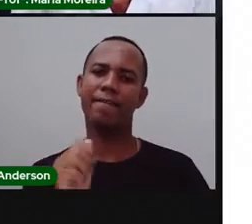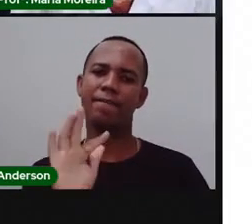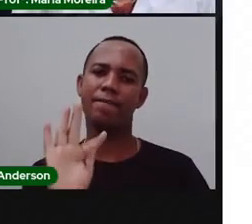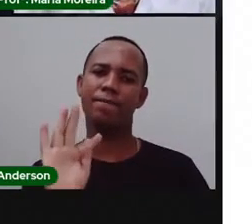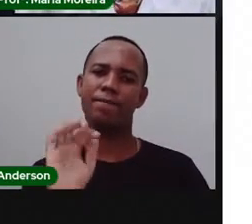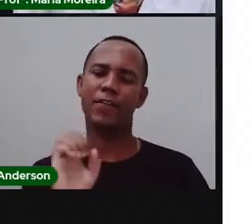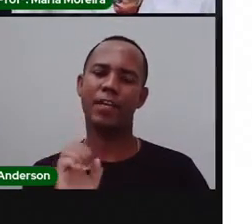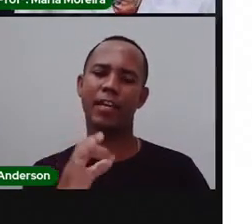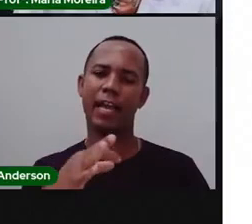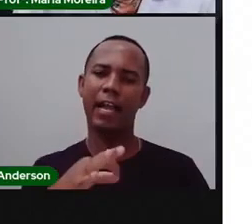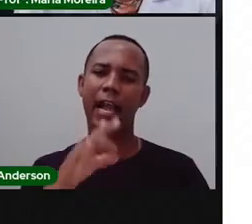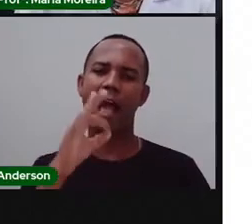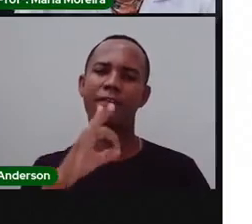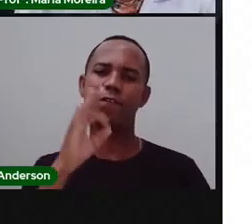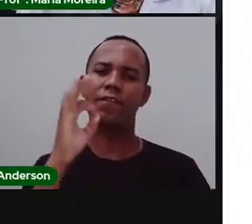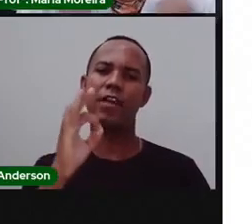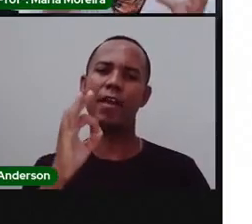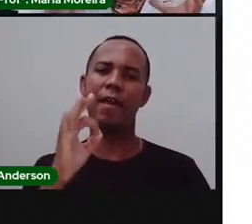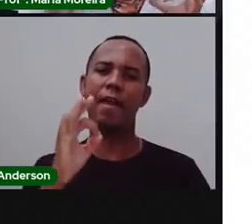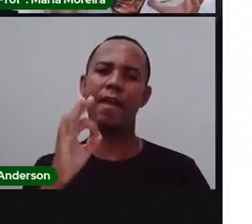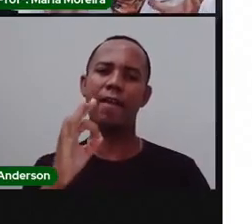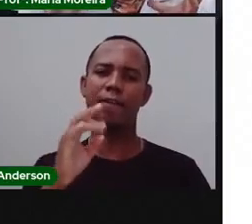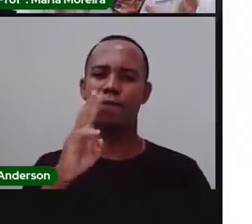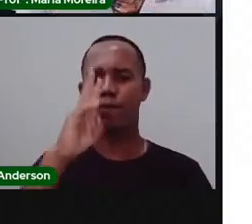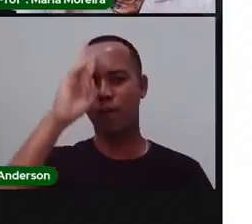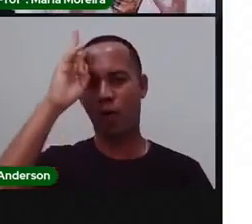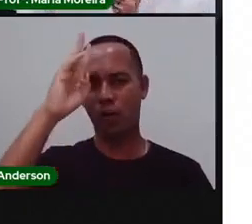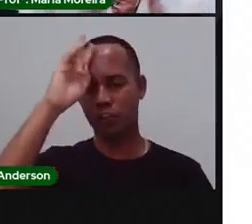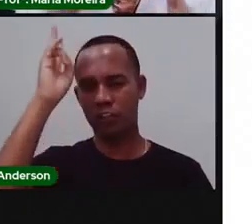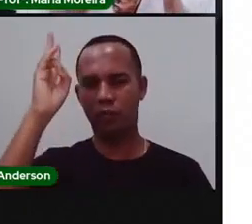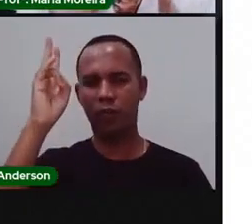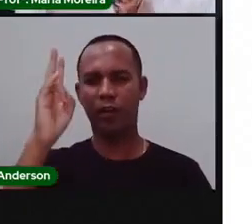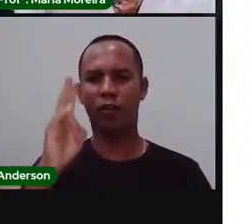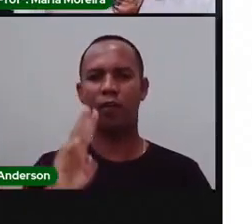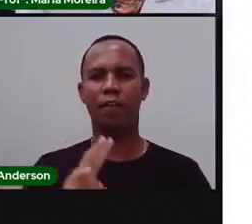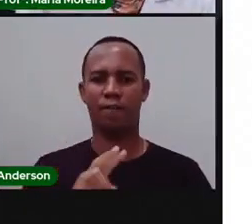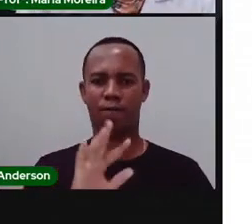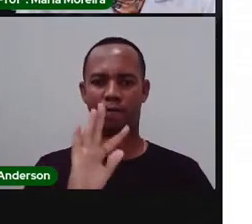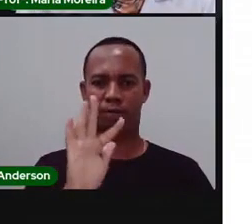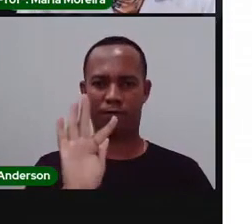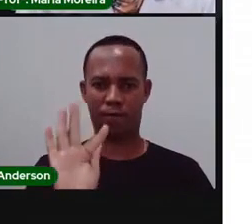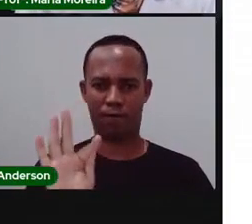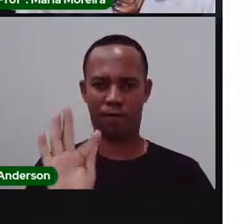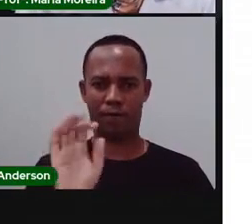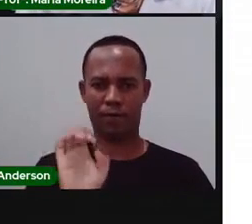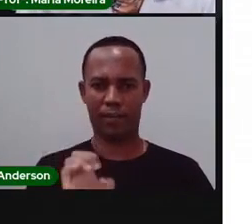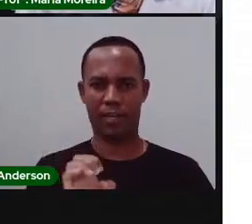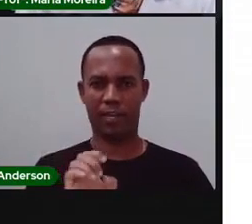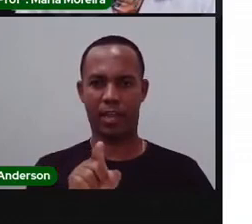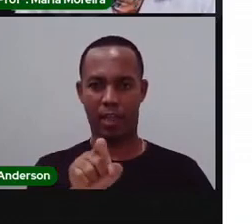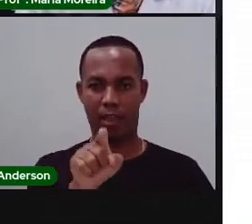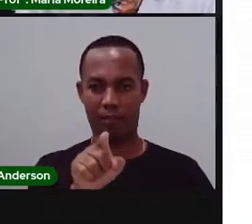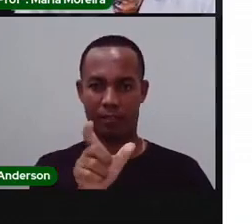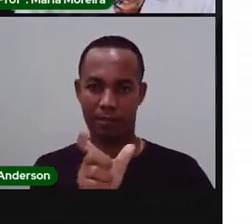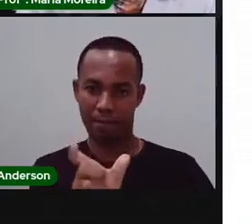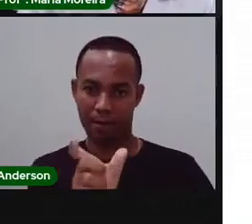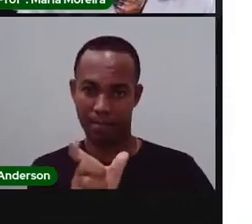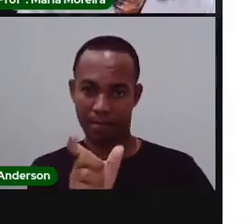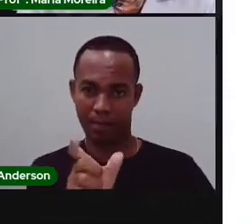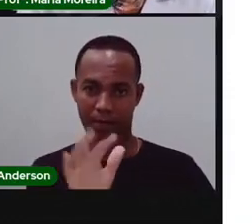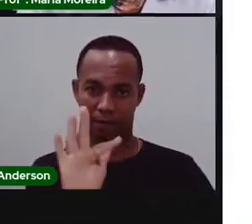café. Qual foi a parte que eu demorei mais tempo pronunciando? O fé. Então, essa é a parte